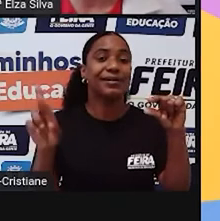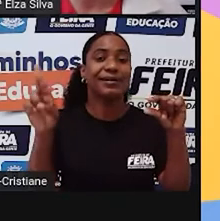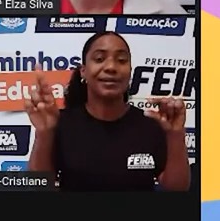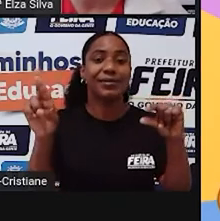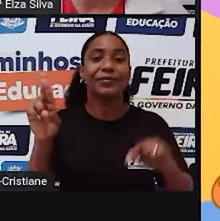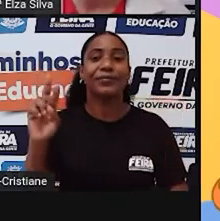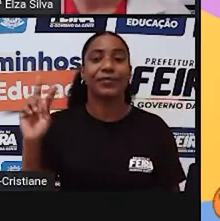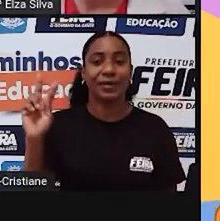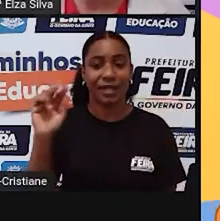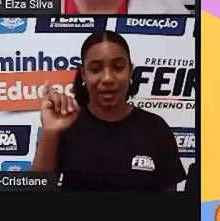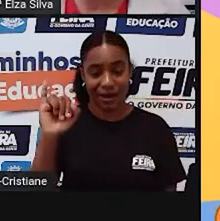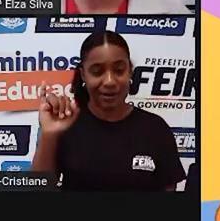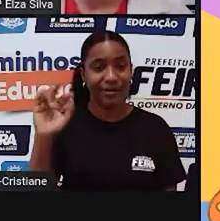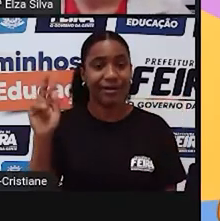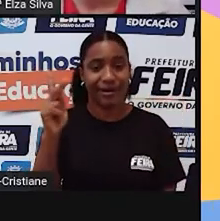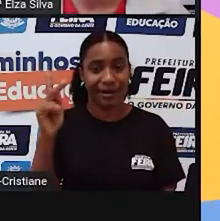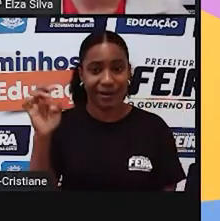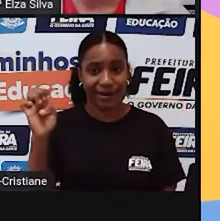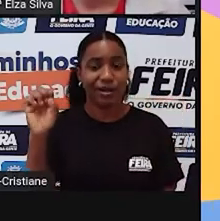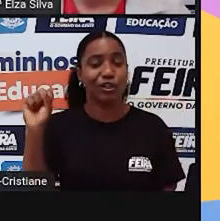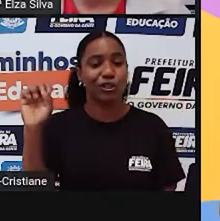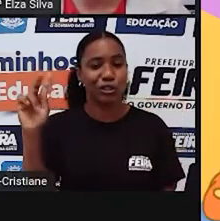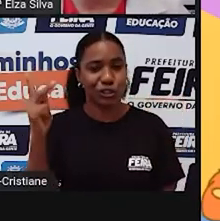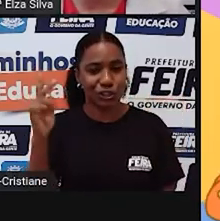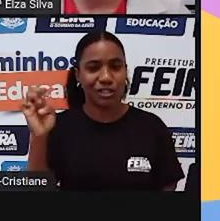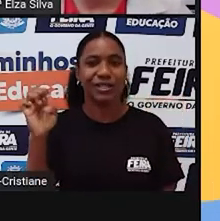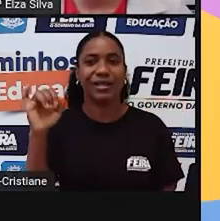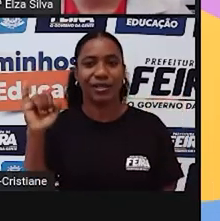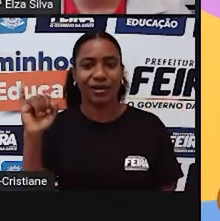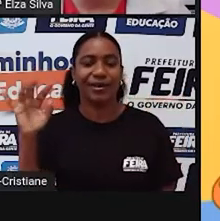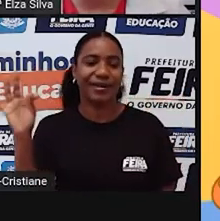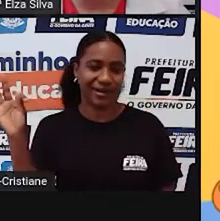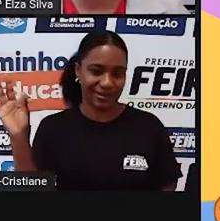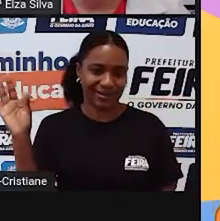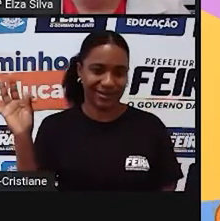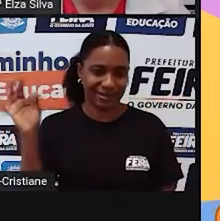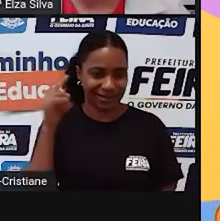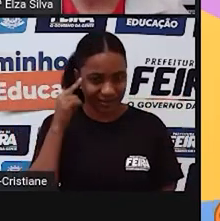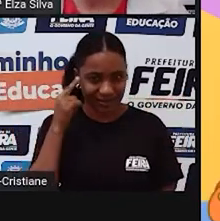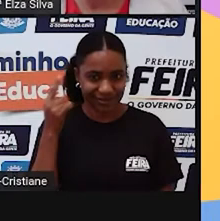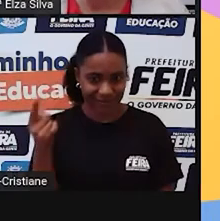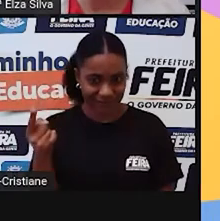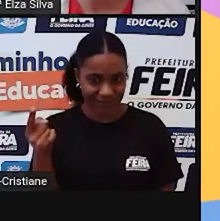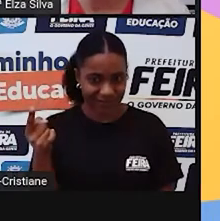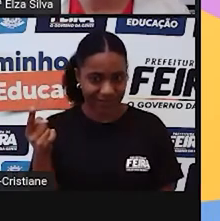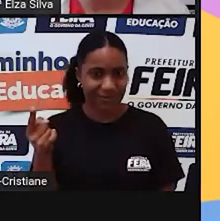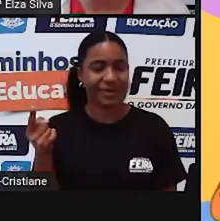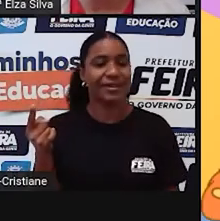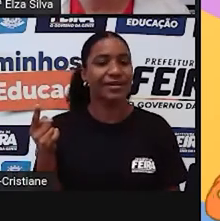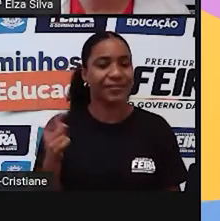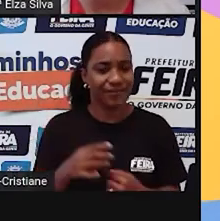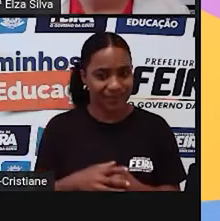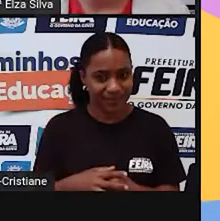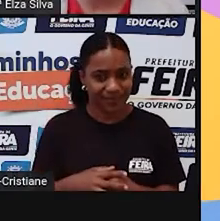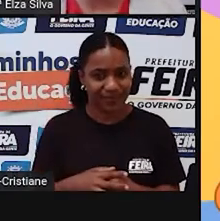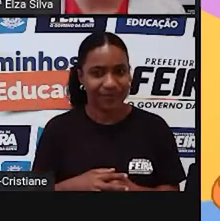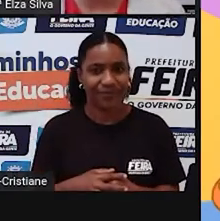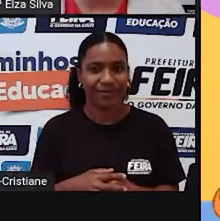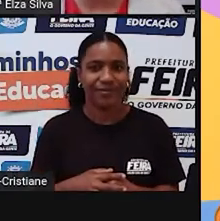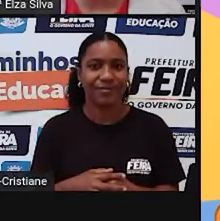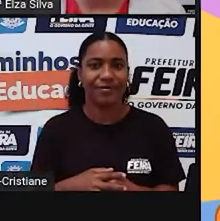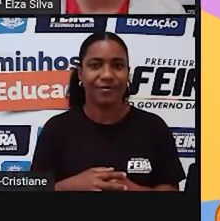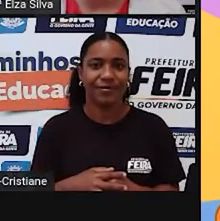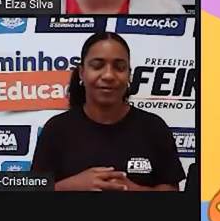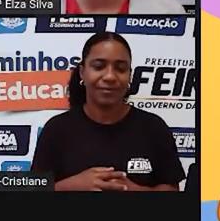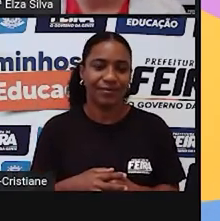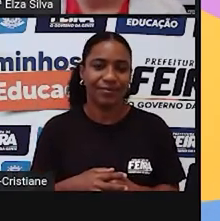os pronomes I, he, she or it, ou seus correspondentes. For